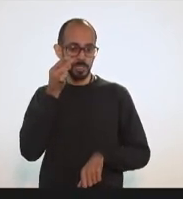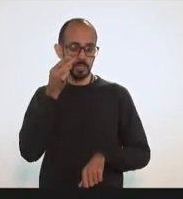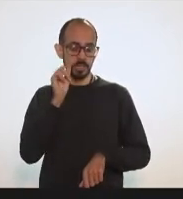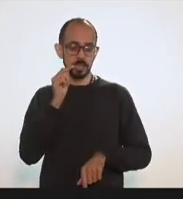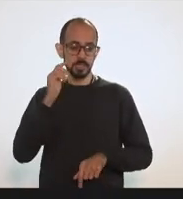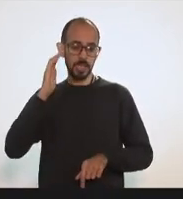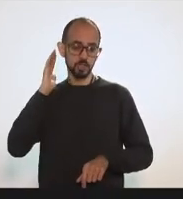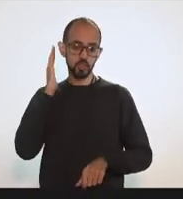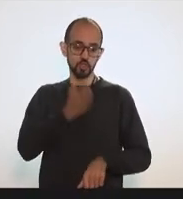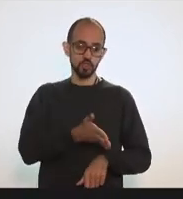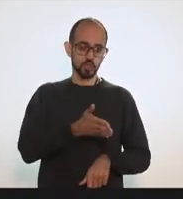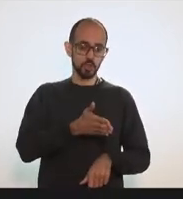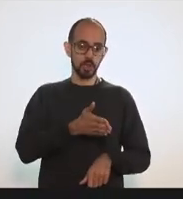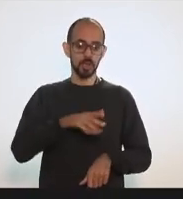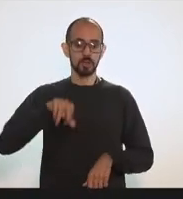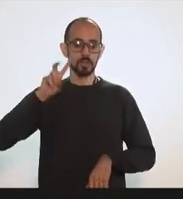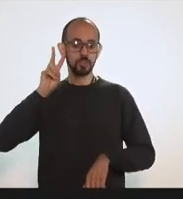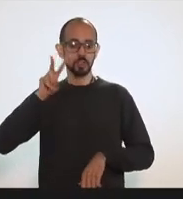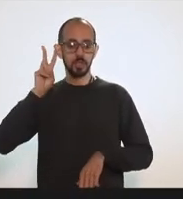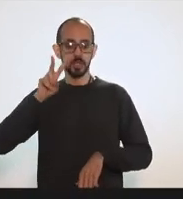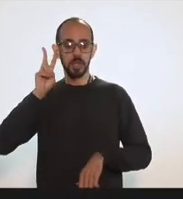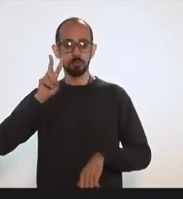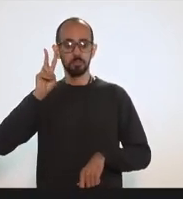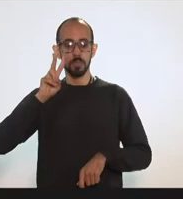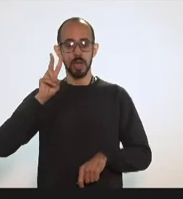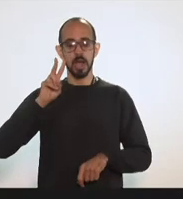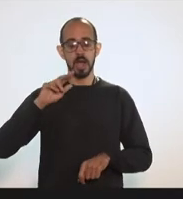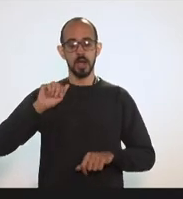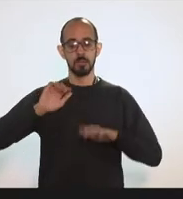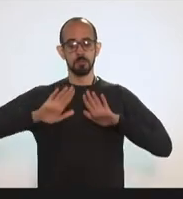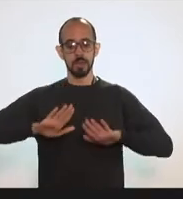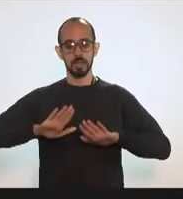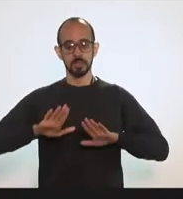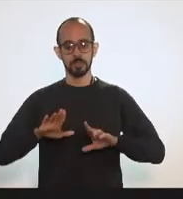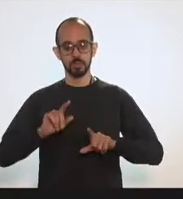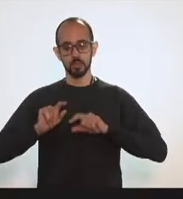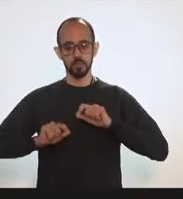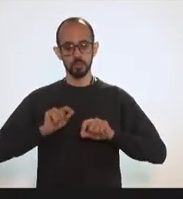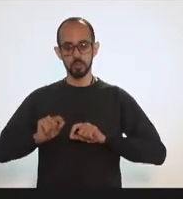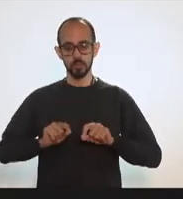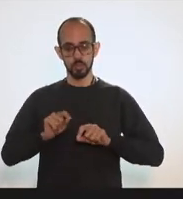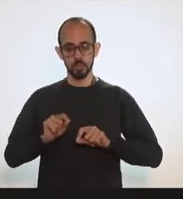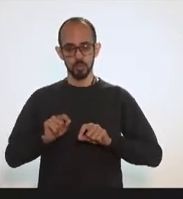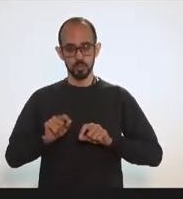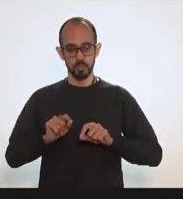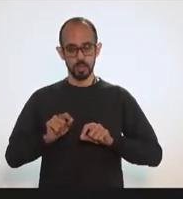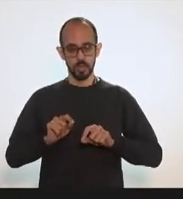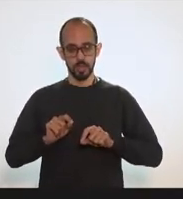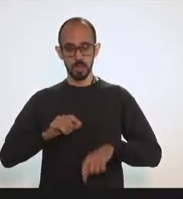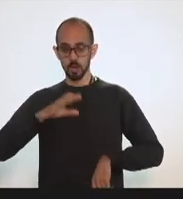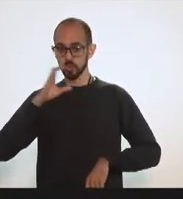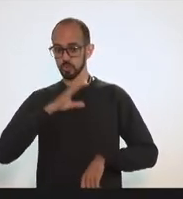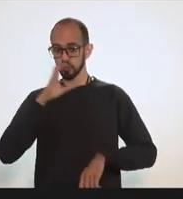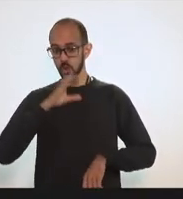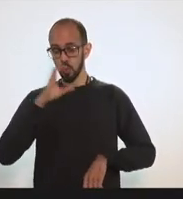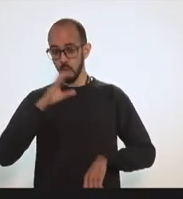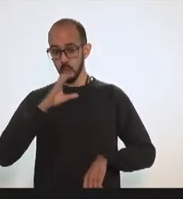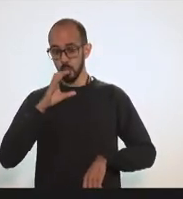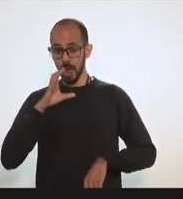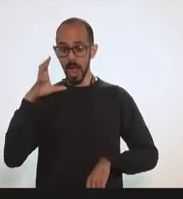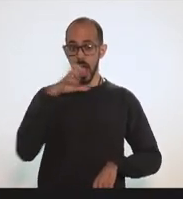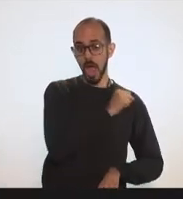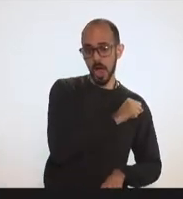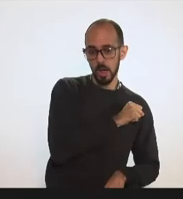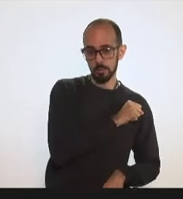diretamente ligado à causa, mas a questão do socorro mais urgente, o socorro